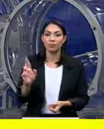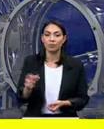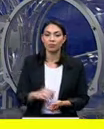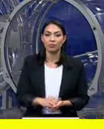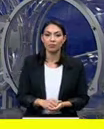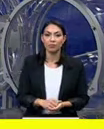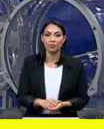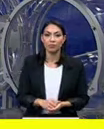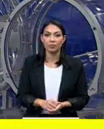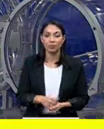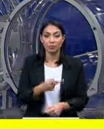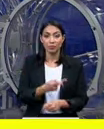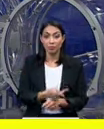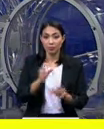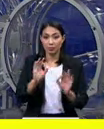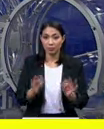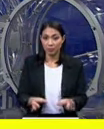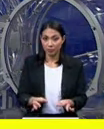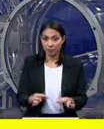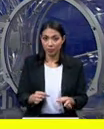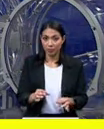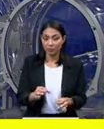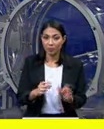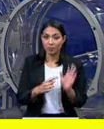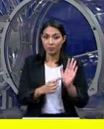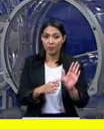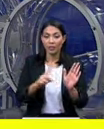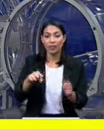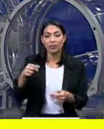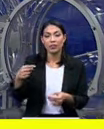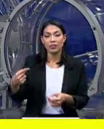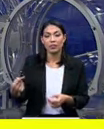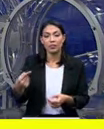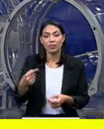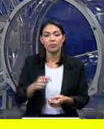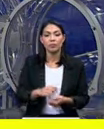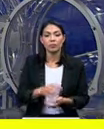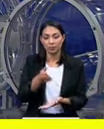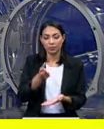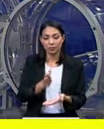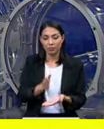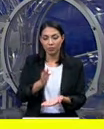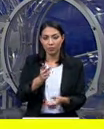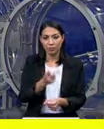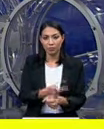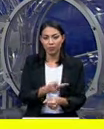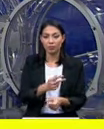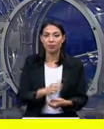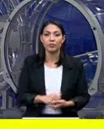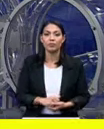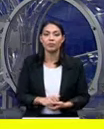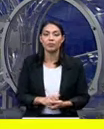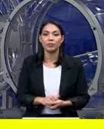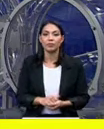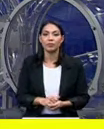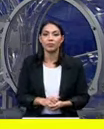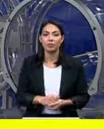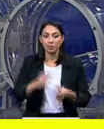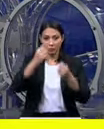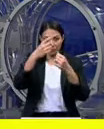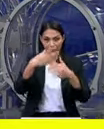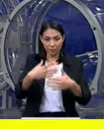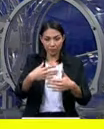R$5.300.000. O valor exato será divulgado após um rateio entre as apostas vencedoras dos prêmios fixos. Vamos mostrar como vai funcionar